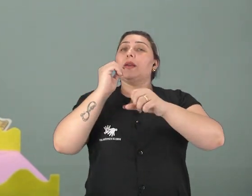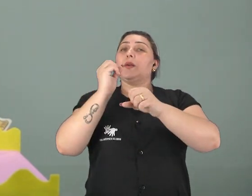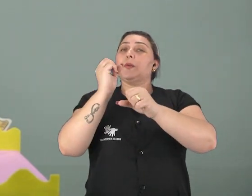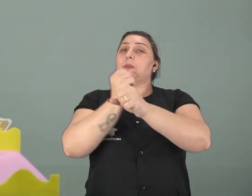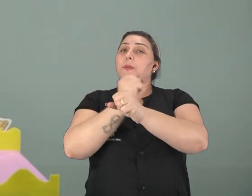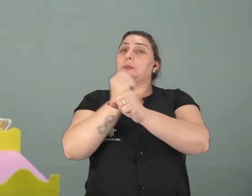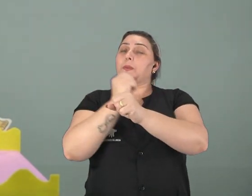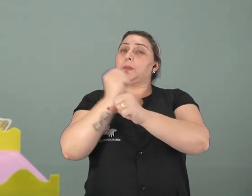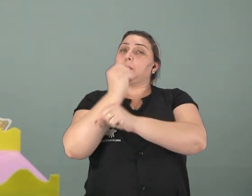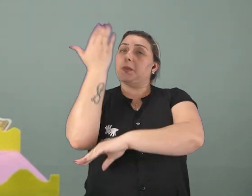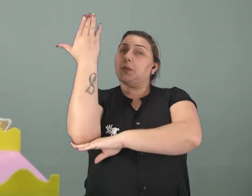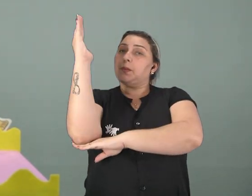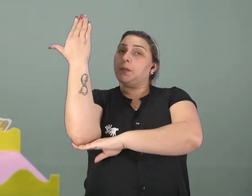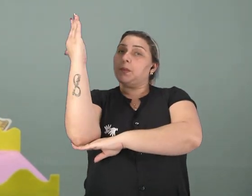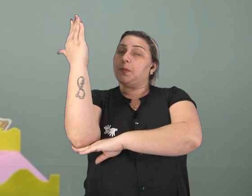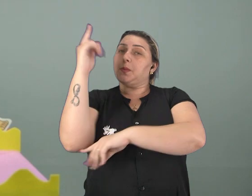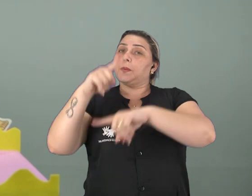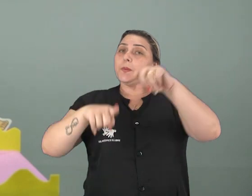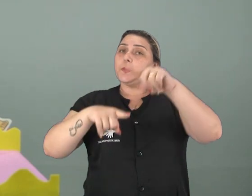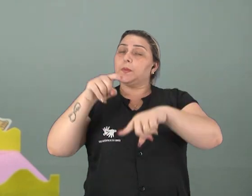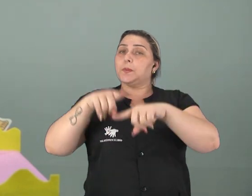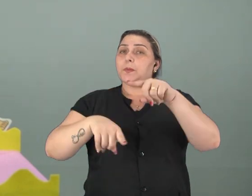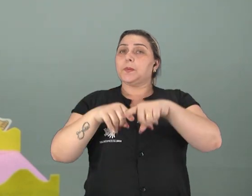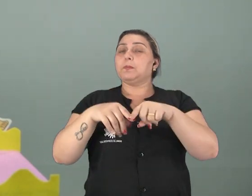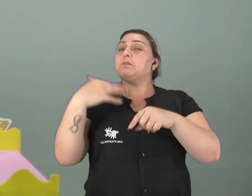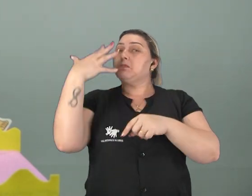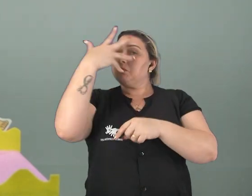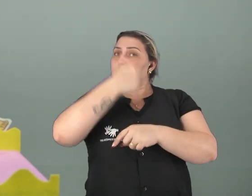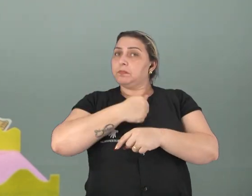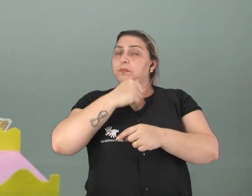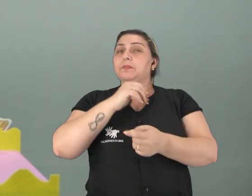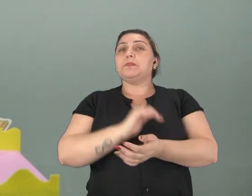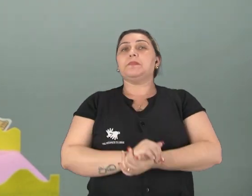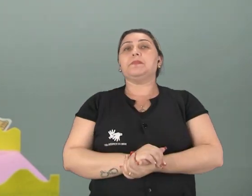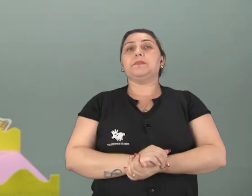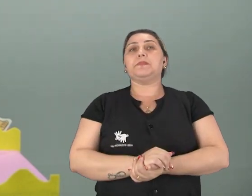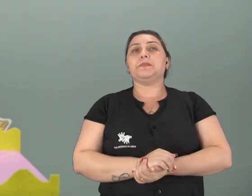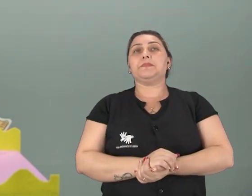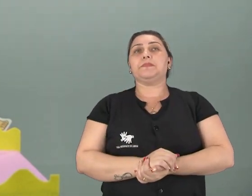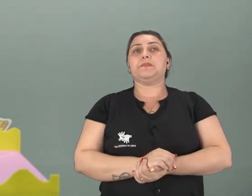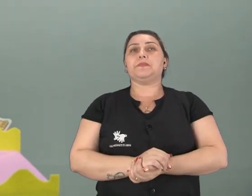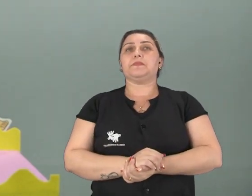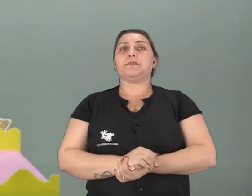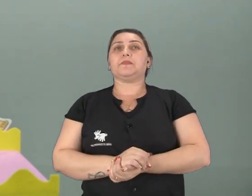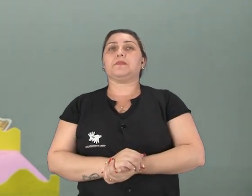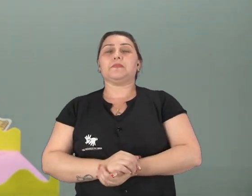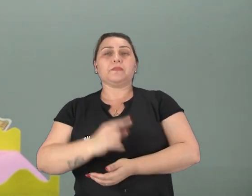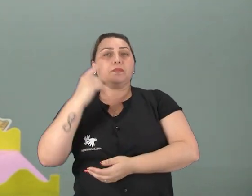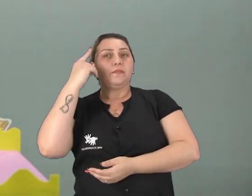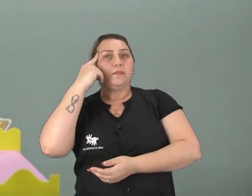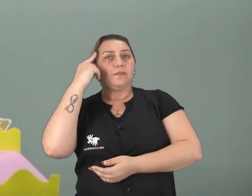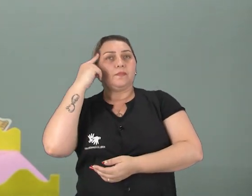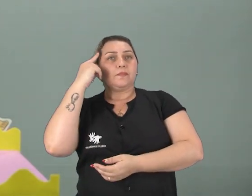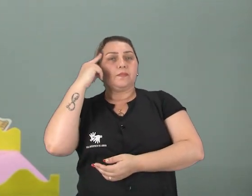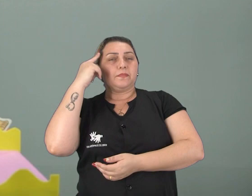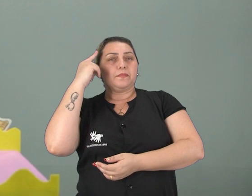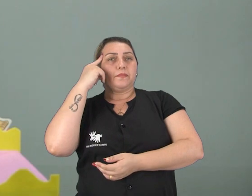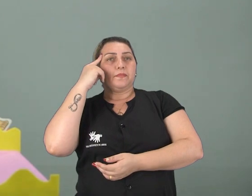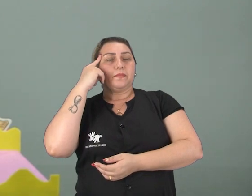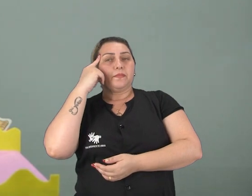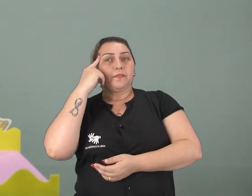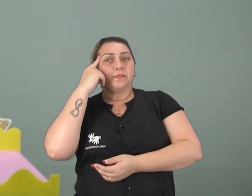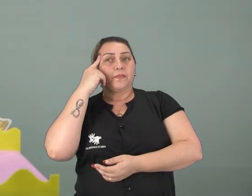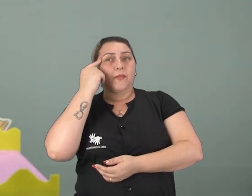este carpinteiro, ele fazia muitas coisas bonitas. Ele então pensou: será